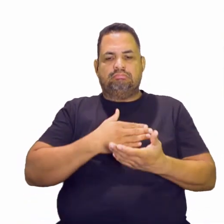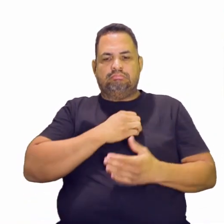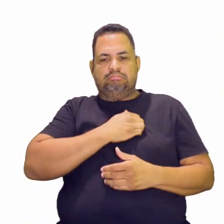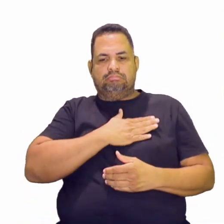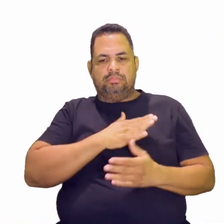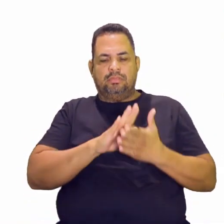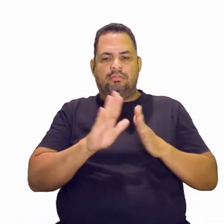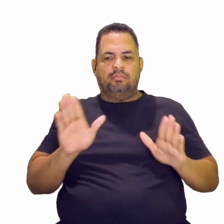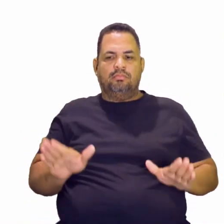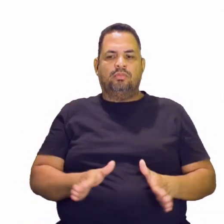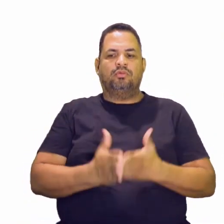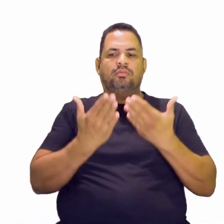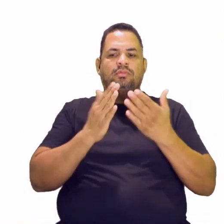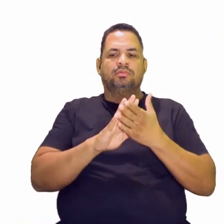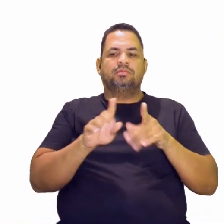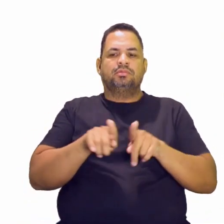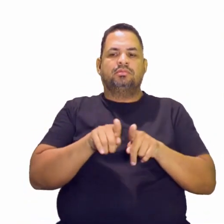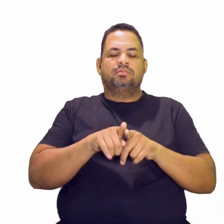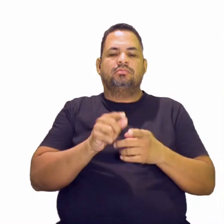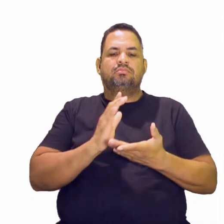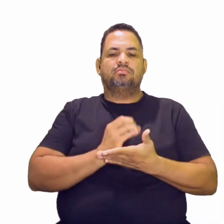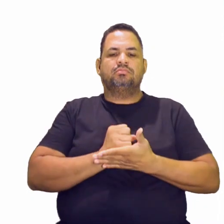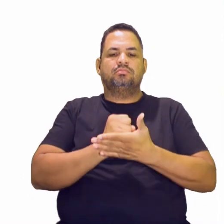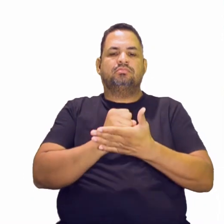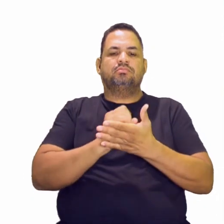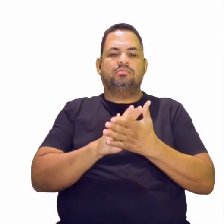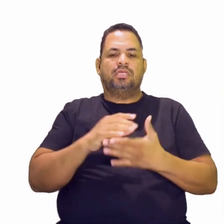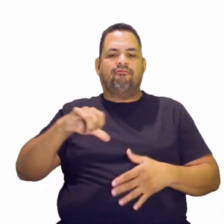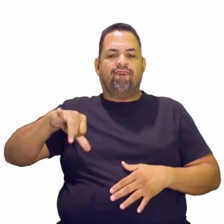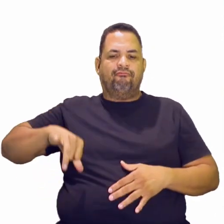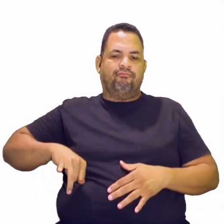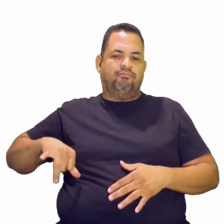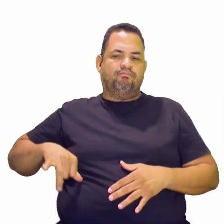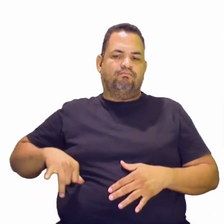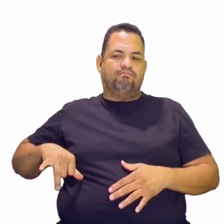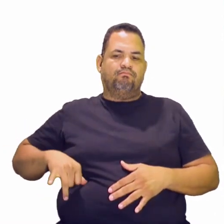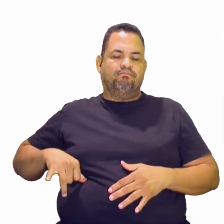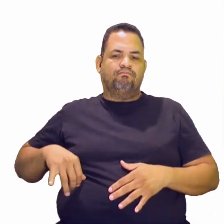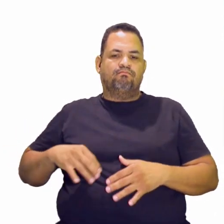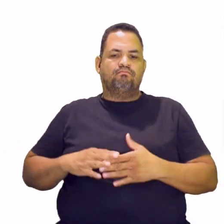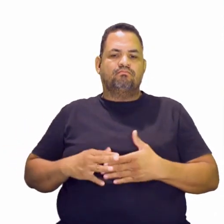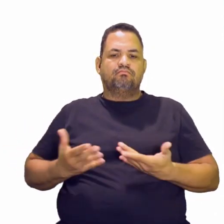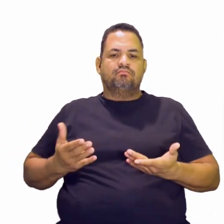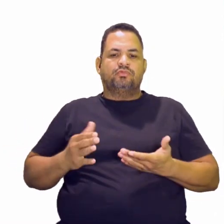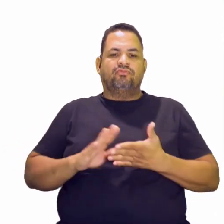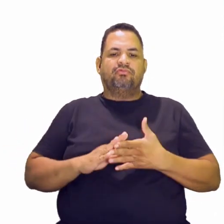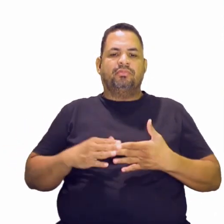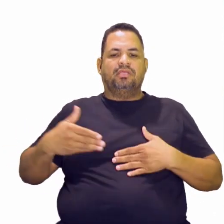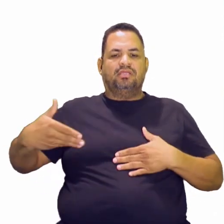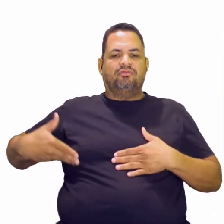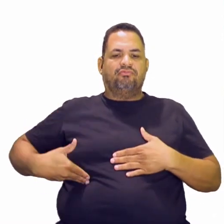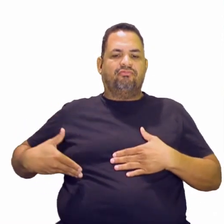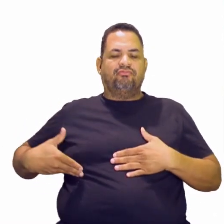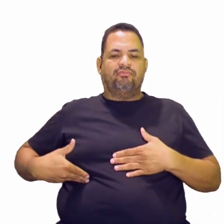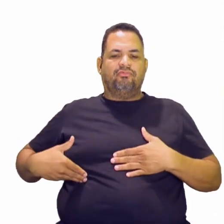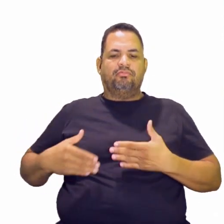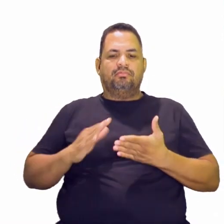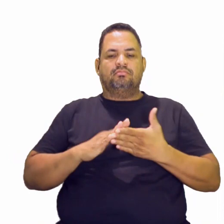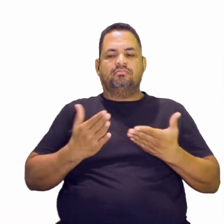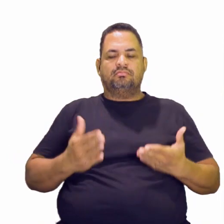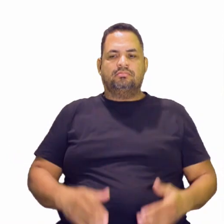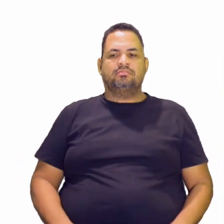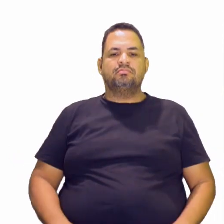preconceito, a pobreza, ela sustenta o quê? A miséria, está diretamente ligada à violência e ao crime. Então,